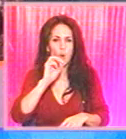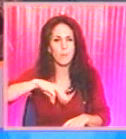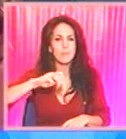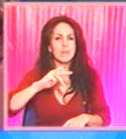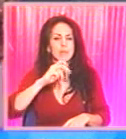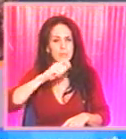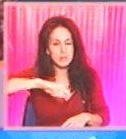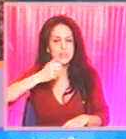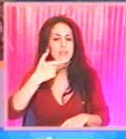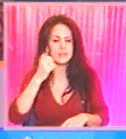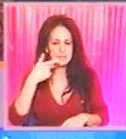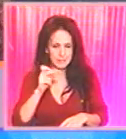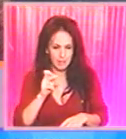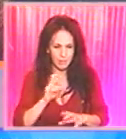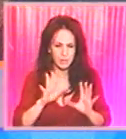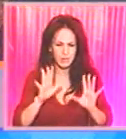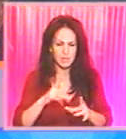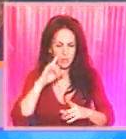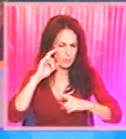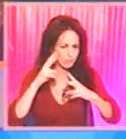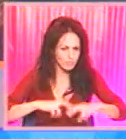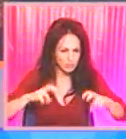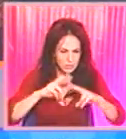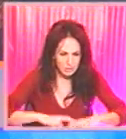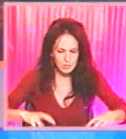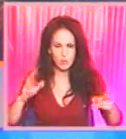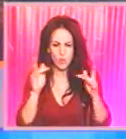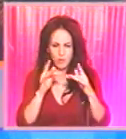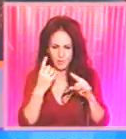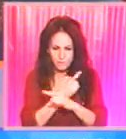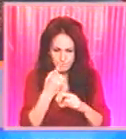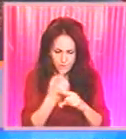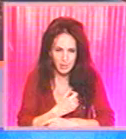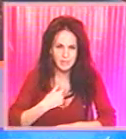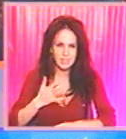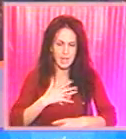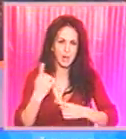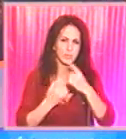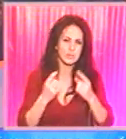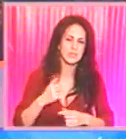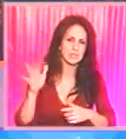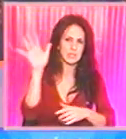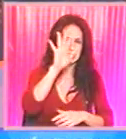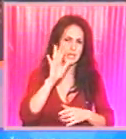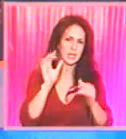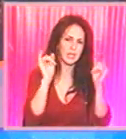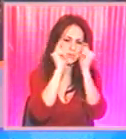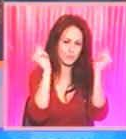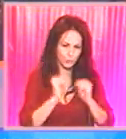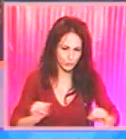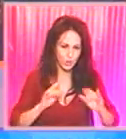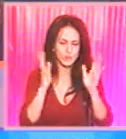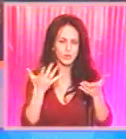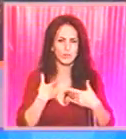biométrica. Depois de algumas pesquisas e de alguns contactos com entidades internacionais, apostei na